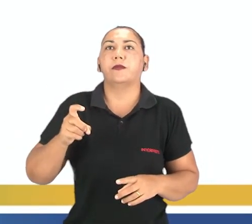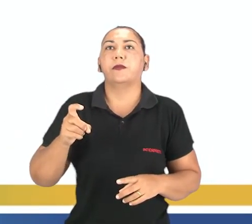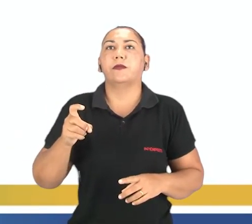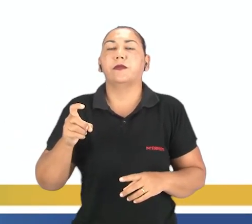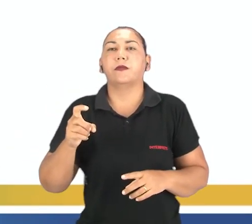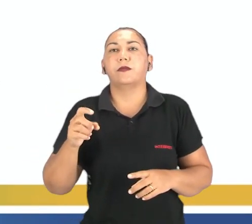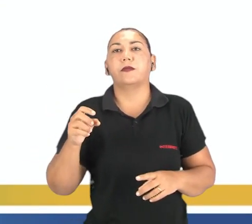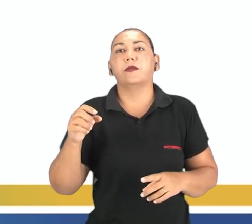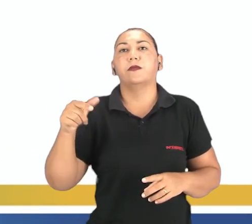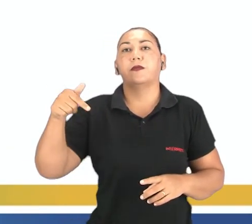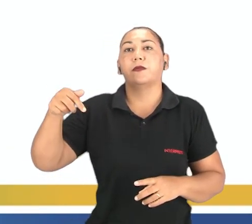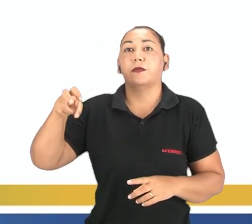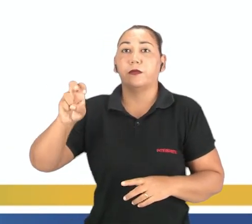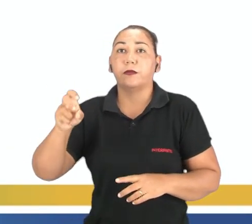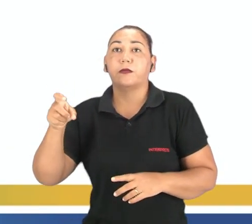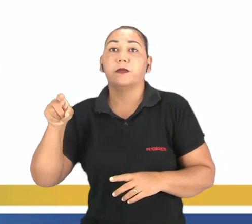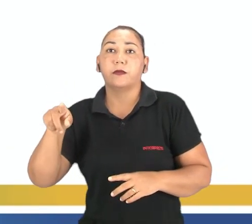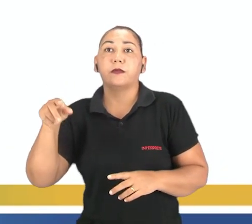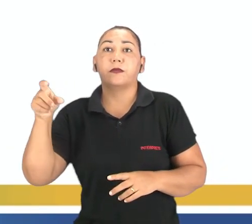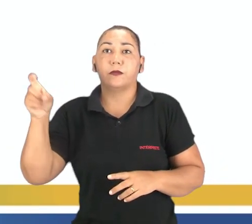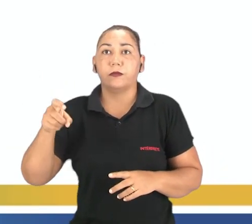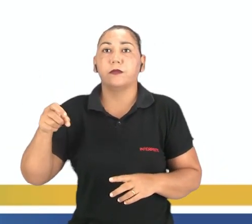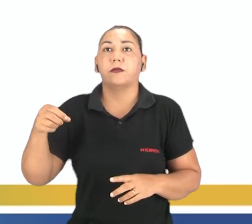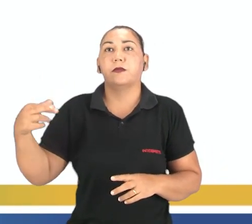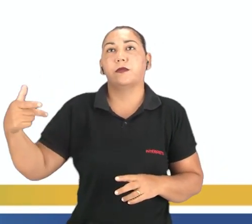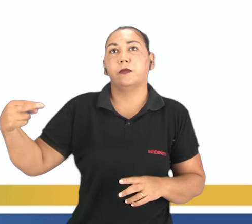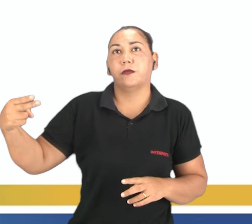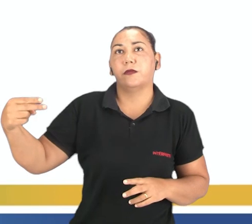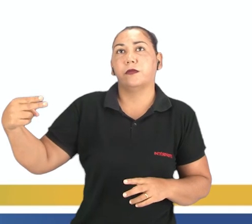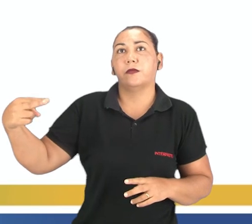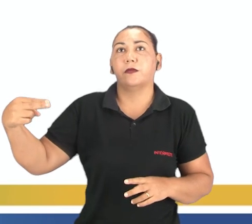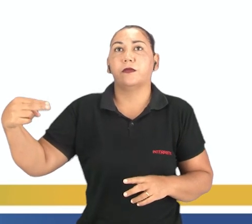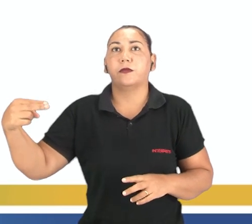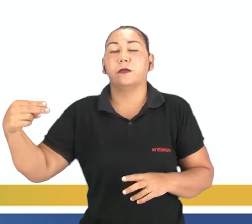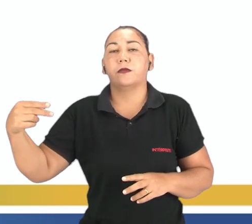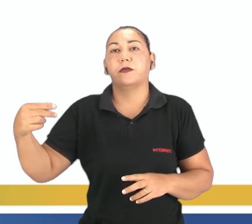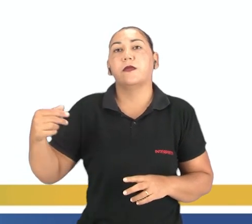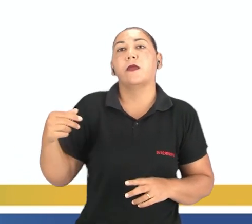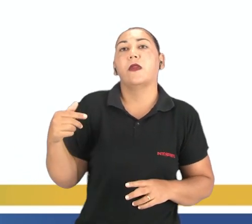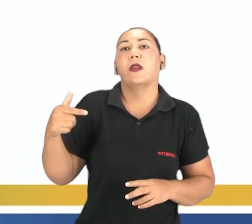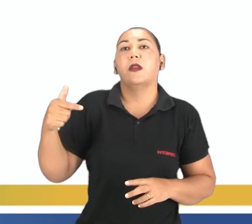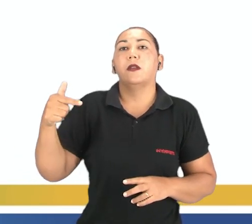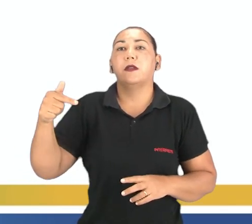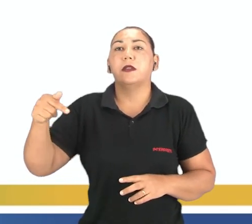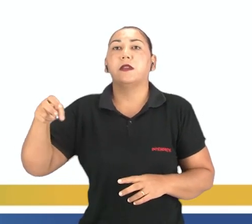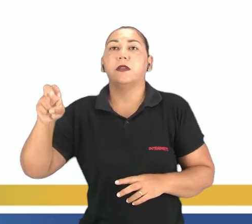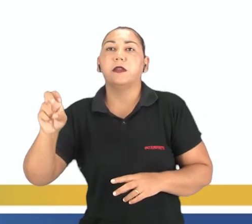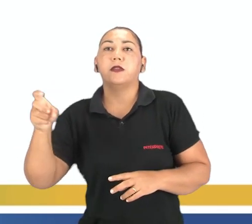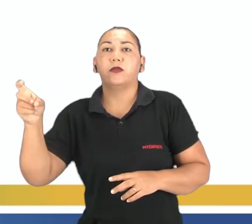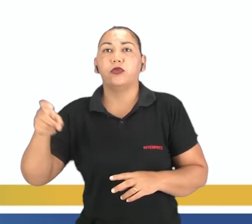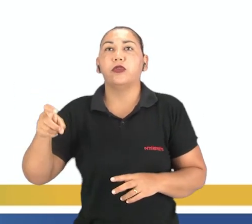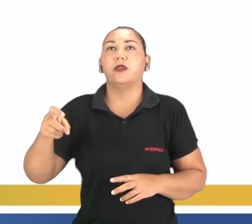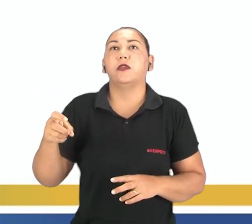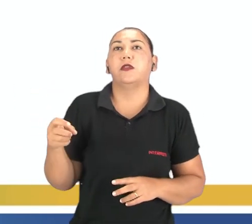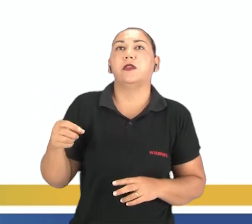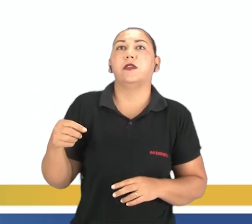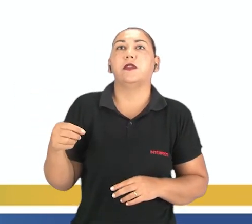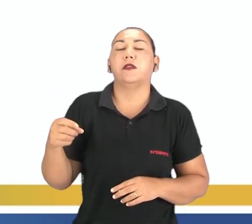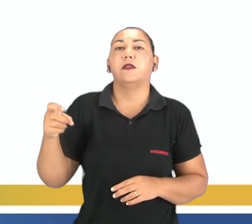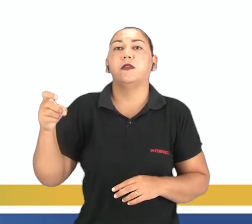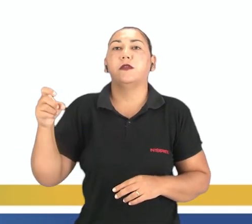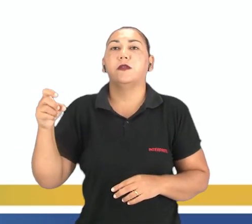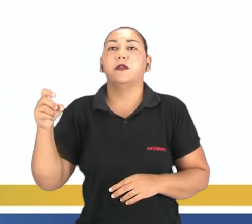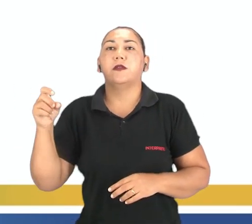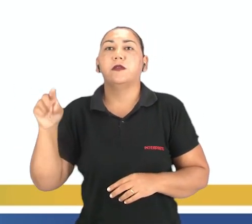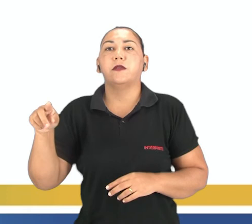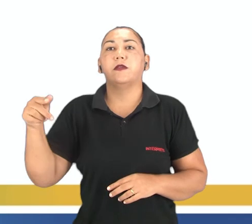vezes 2. 75 vezes x é 75x e 50 vezes 2 é igual a 100. Então, nós temos que x